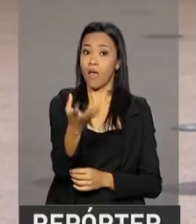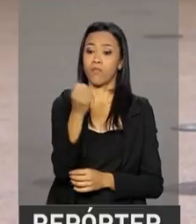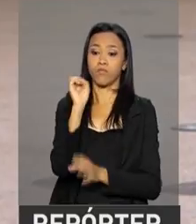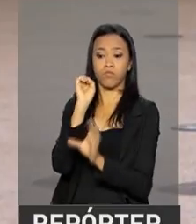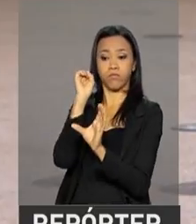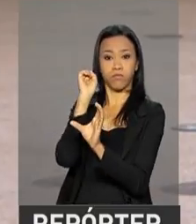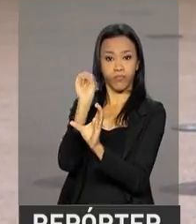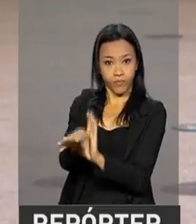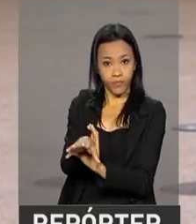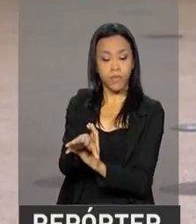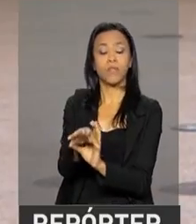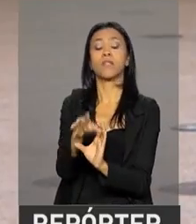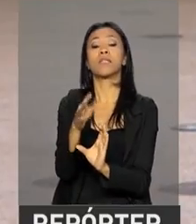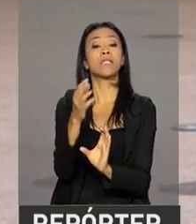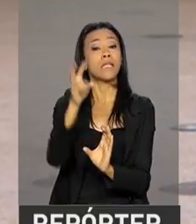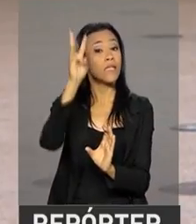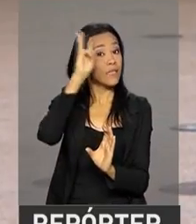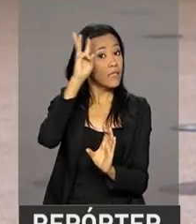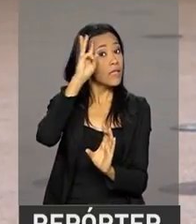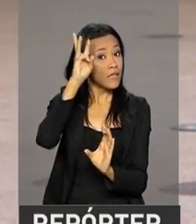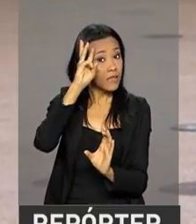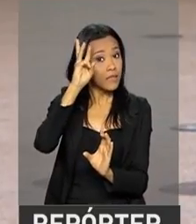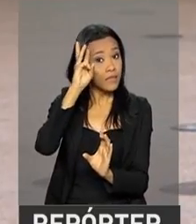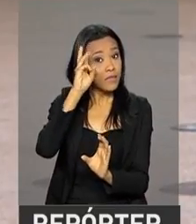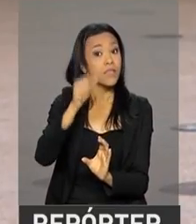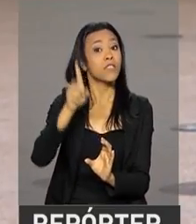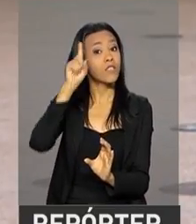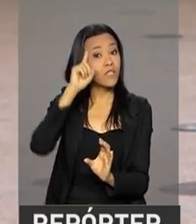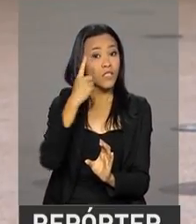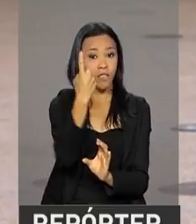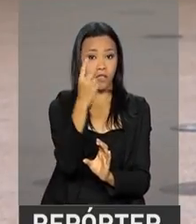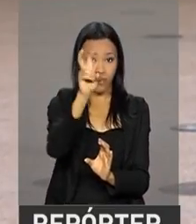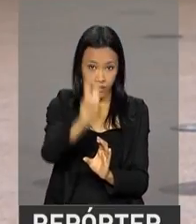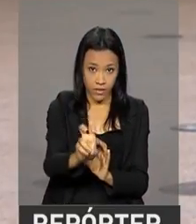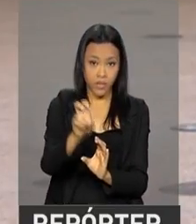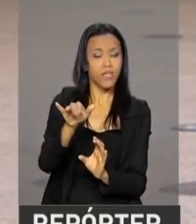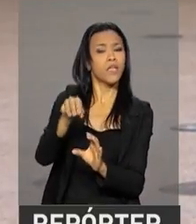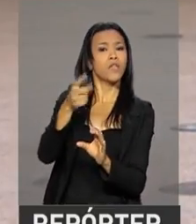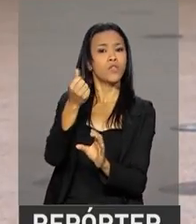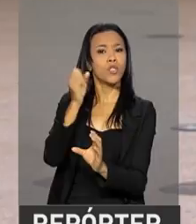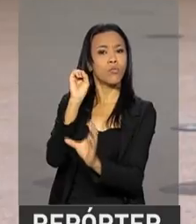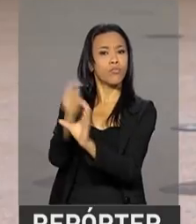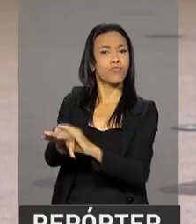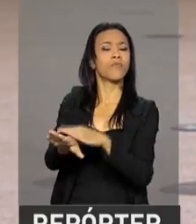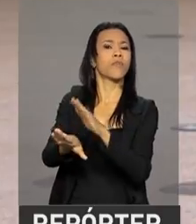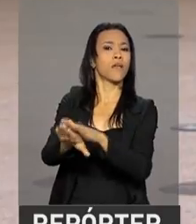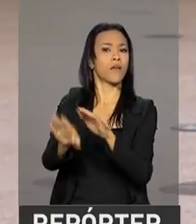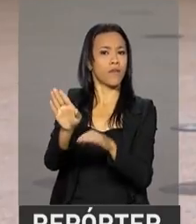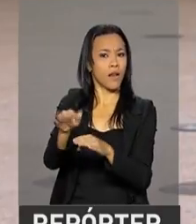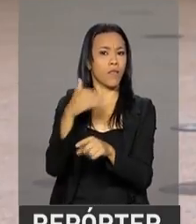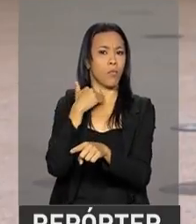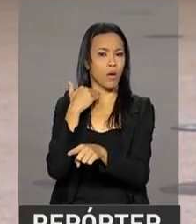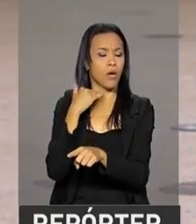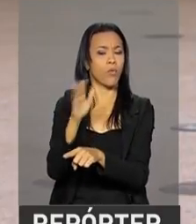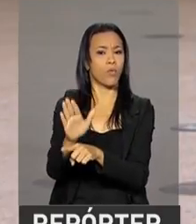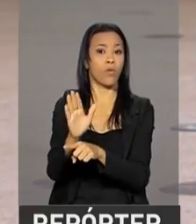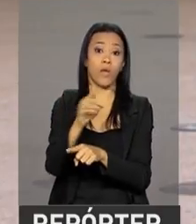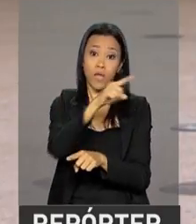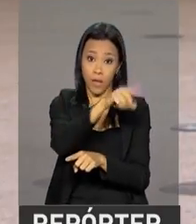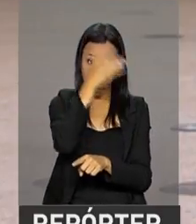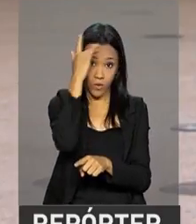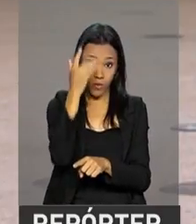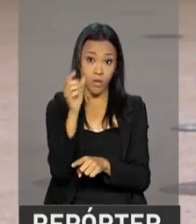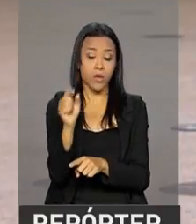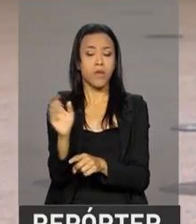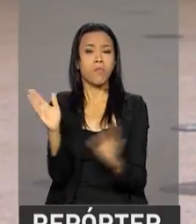na próxima terça-feira, no próximo dia 15, e eles ficam disponíveis no banco, na conta indicada pelo